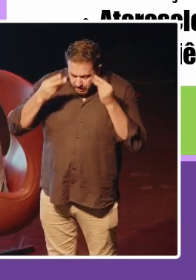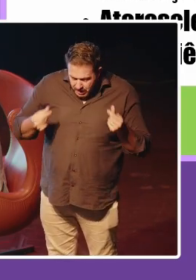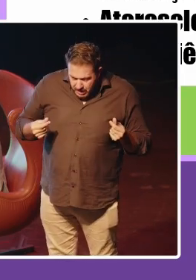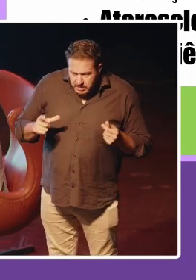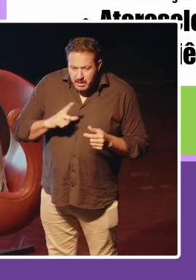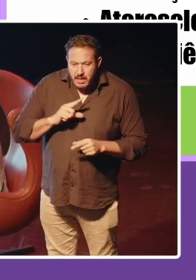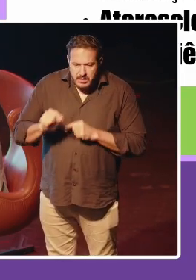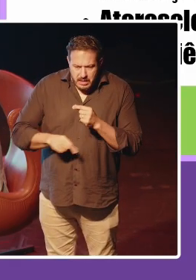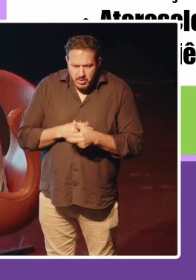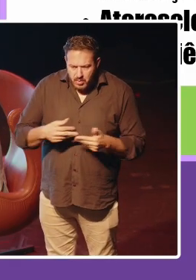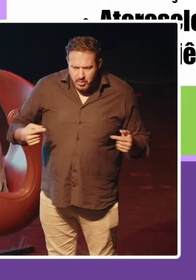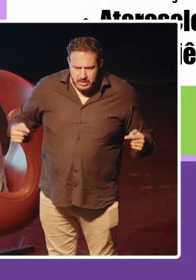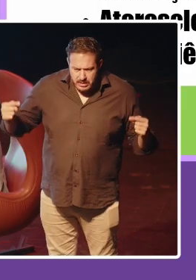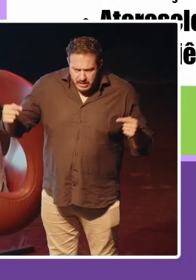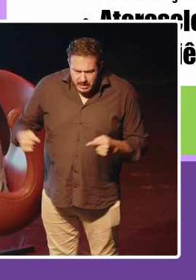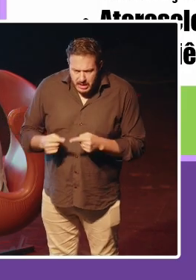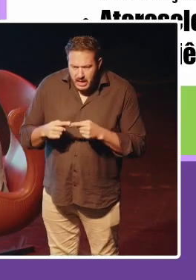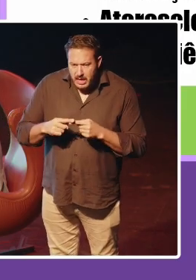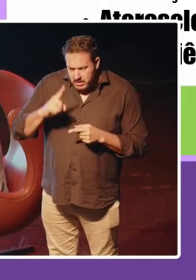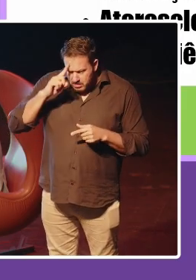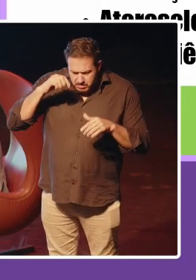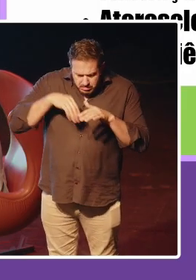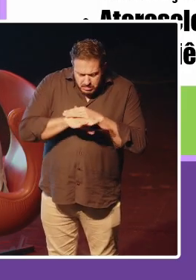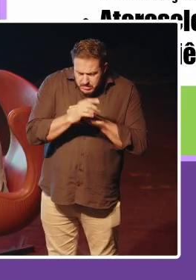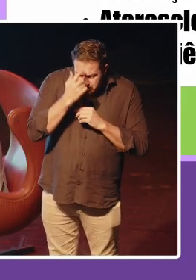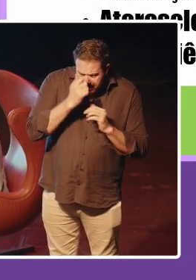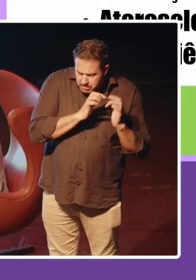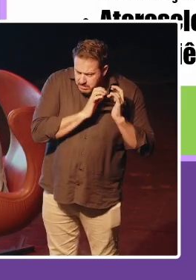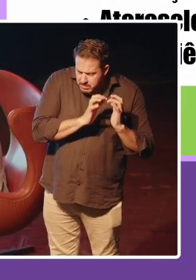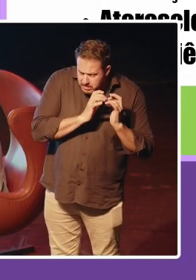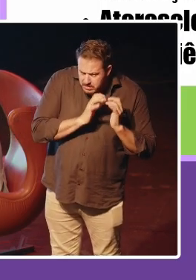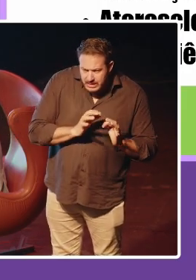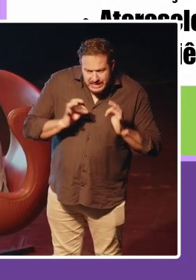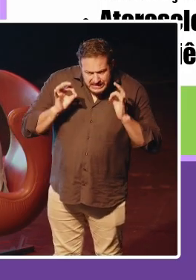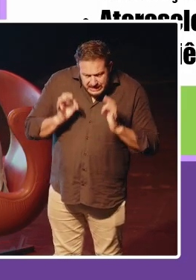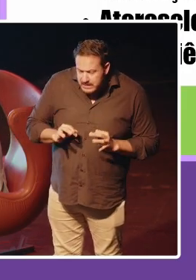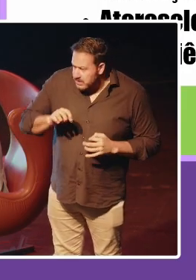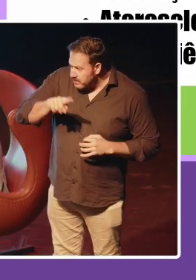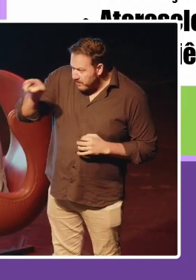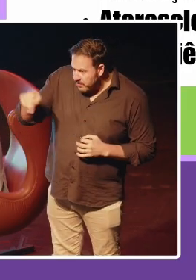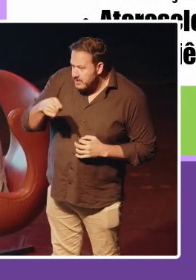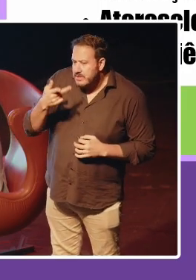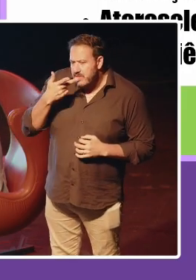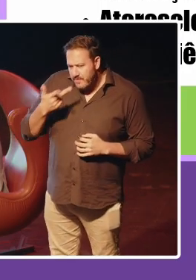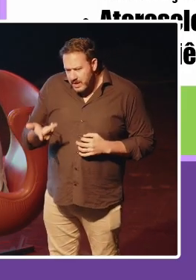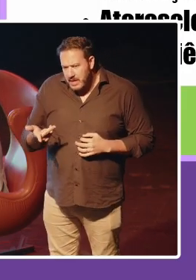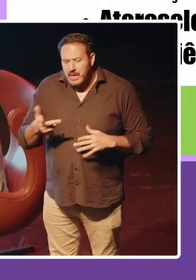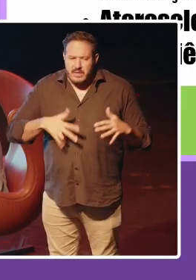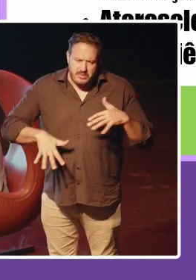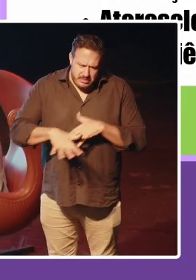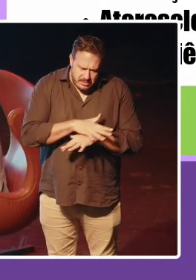estão relacionados à reserva cognitiva, que eu tenho certeza que vocês falam sobre isso,